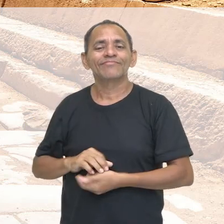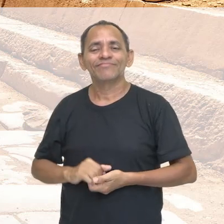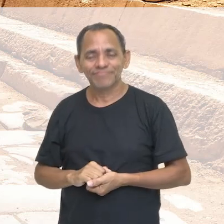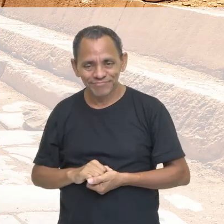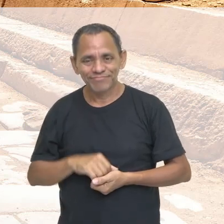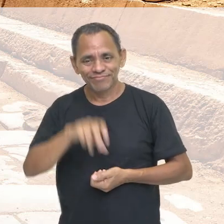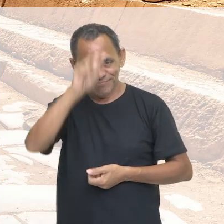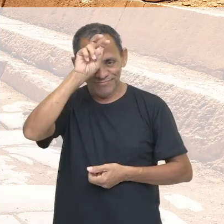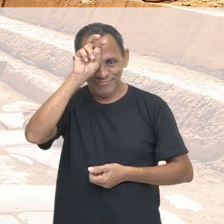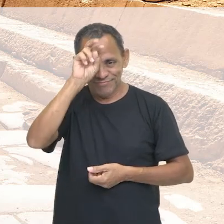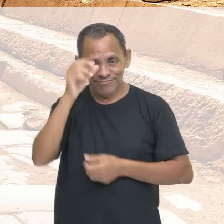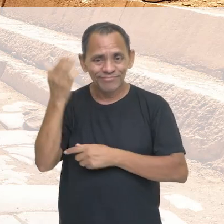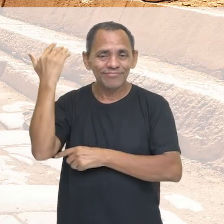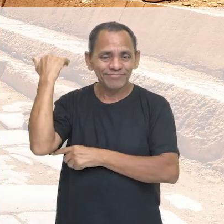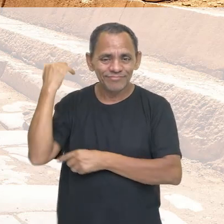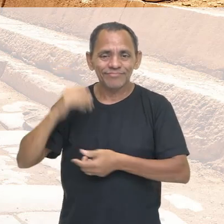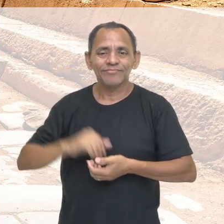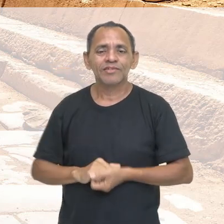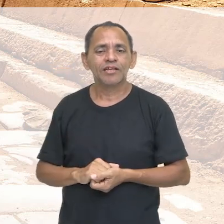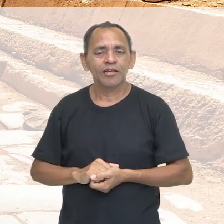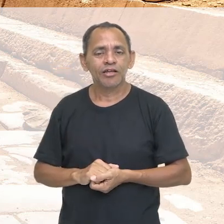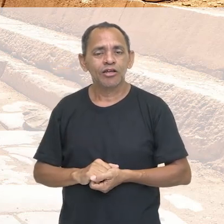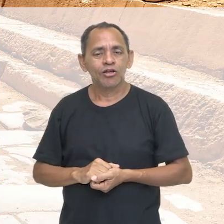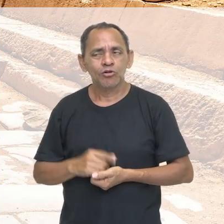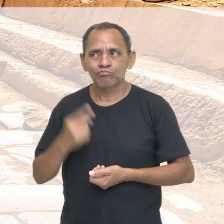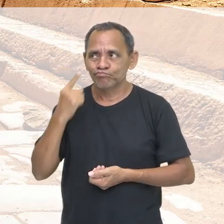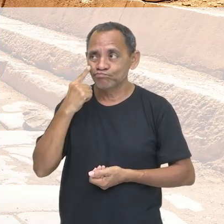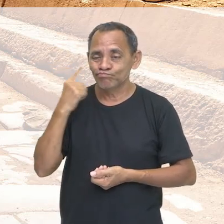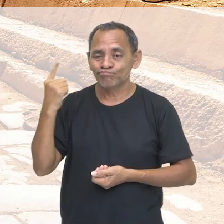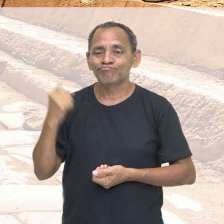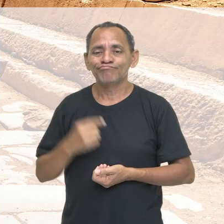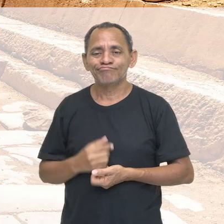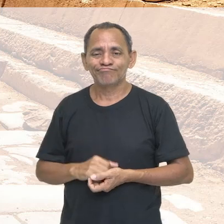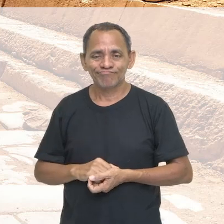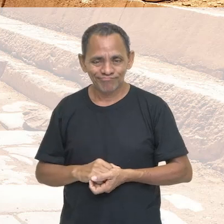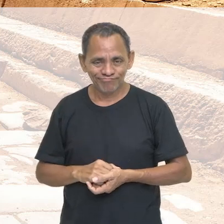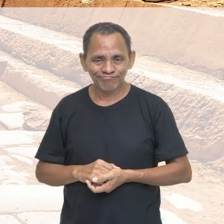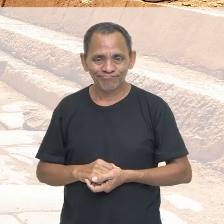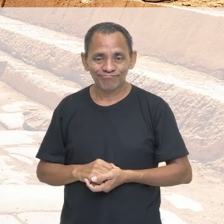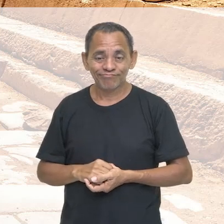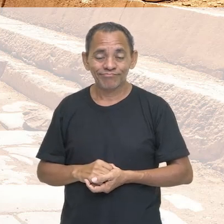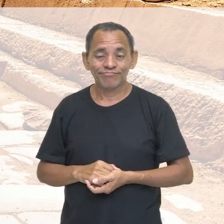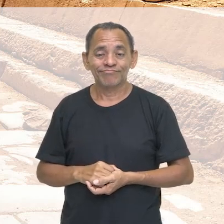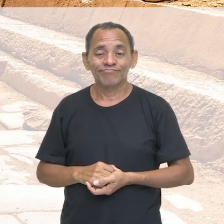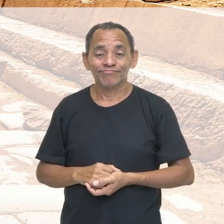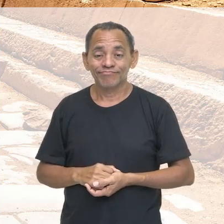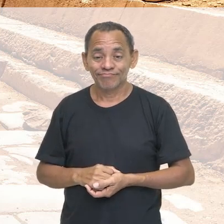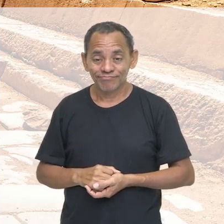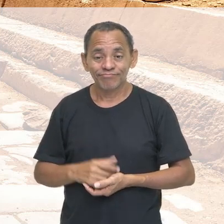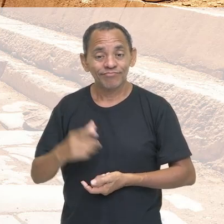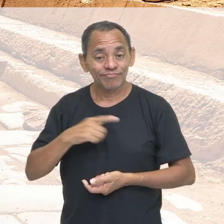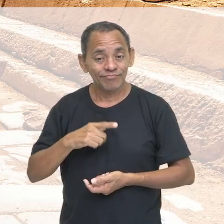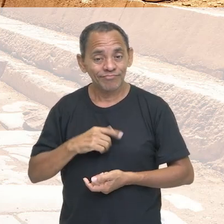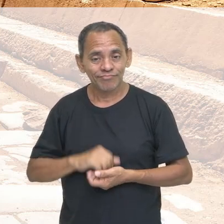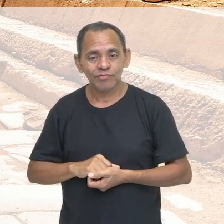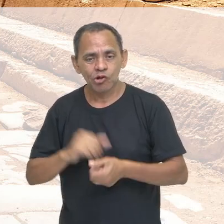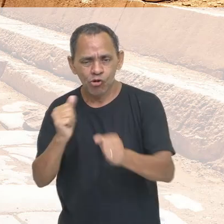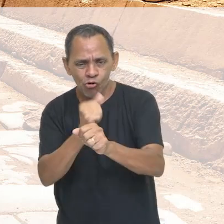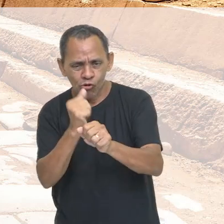Antigo, né? Na qual você pode verificar que aqui atrás nós temos